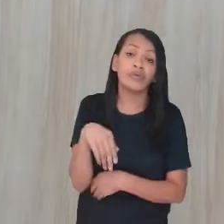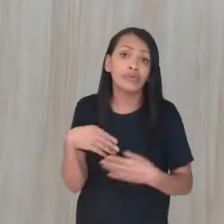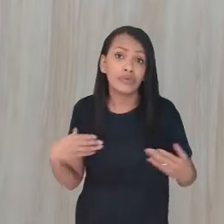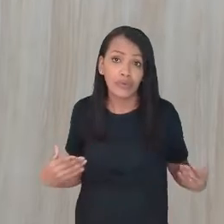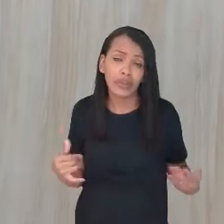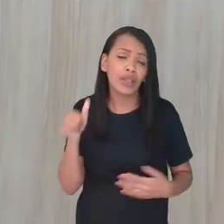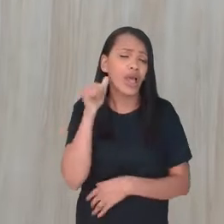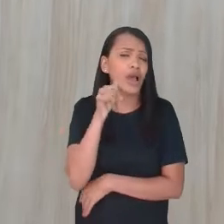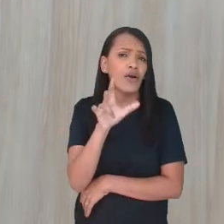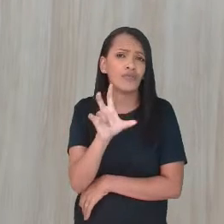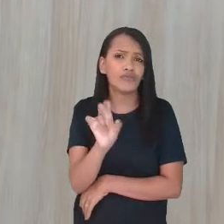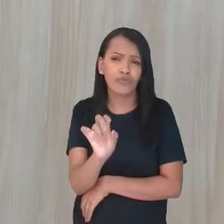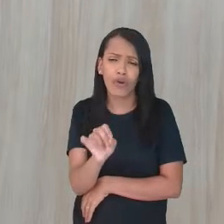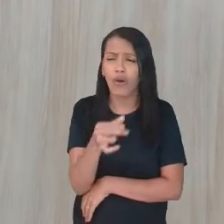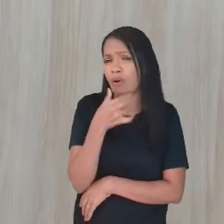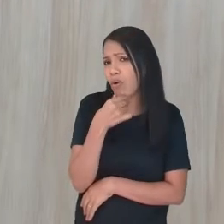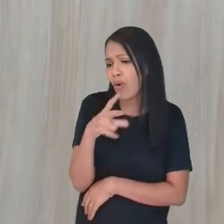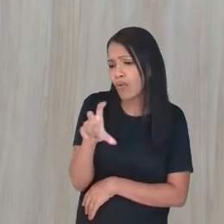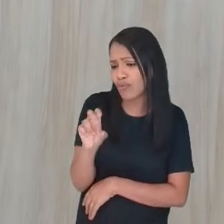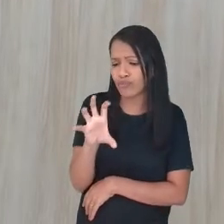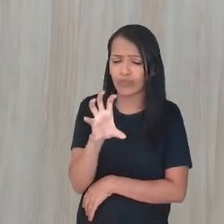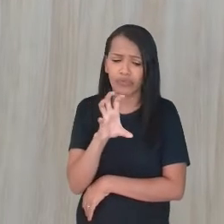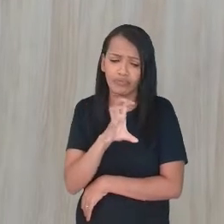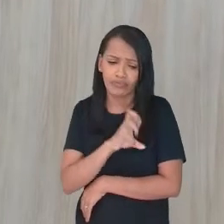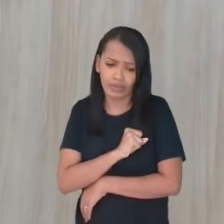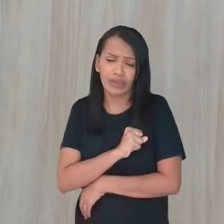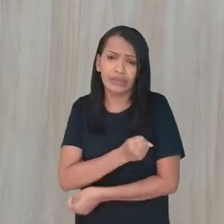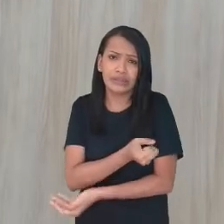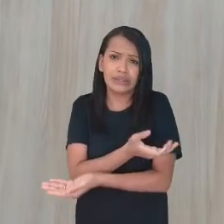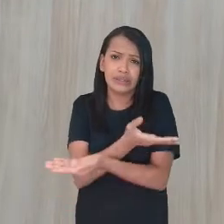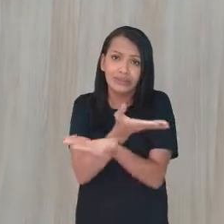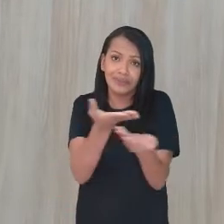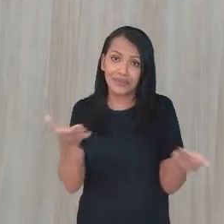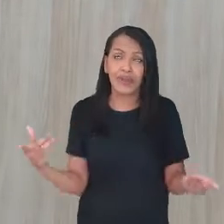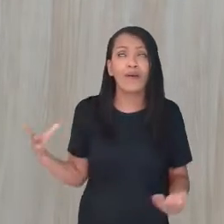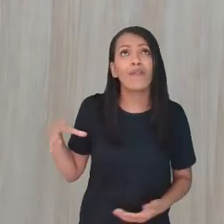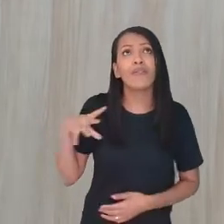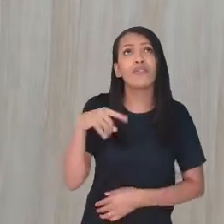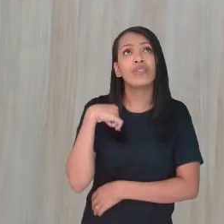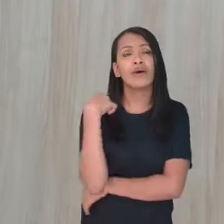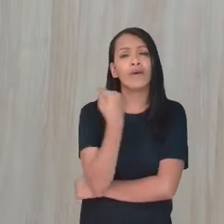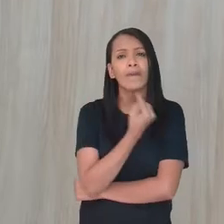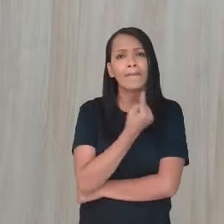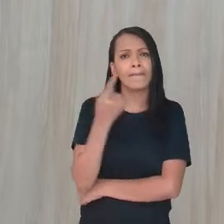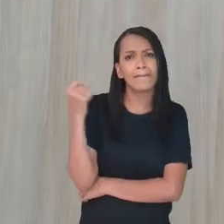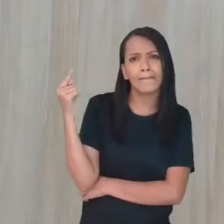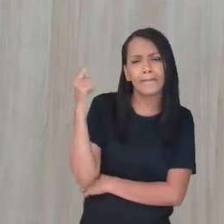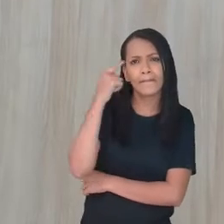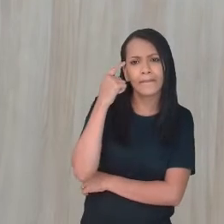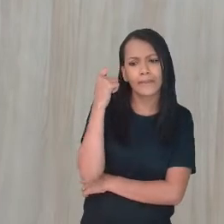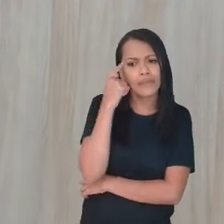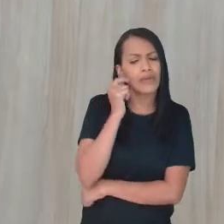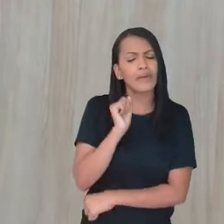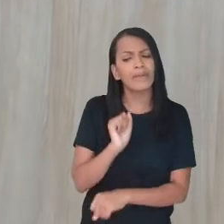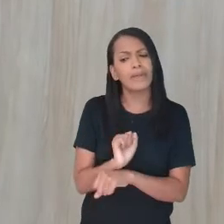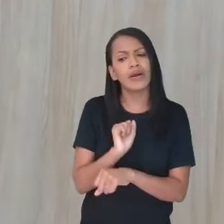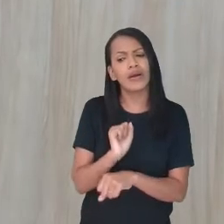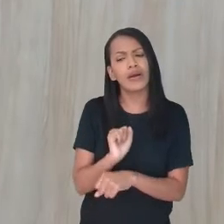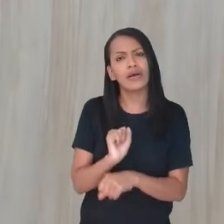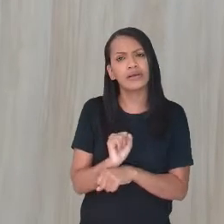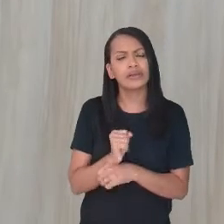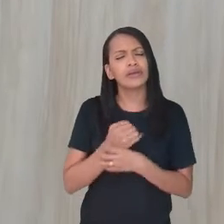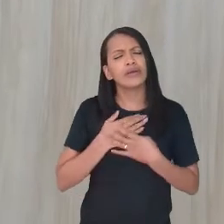de avô, de avó, de amor. E aí a gente pensa, quando ele fala que pare, dê